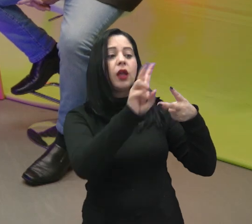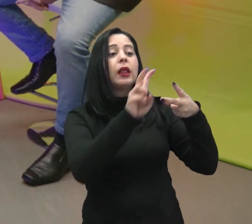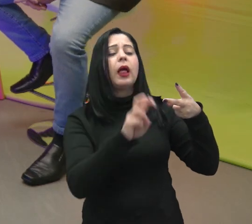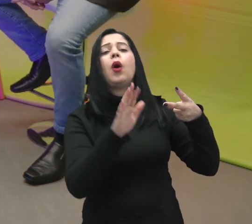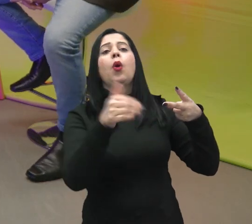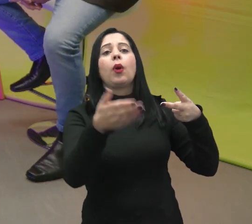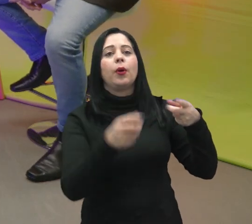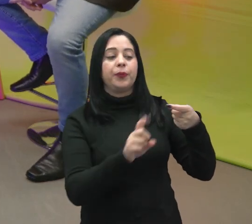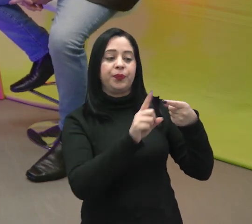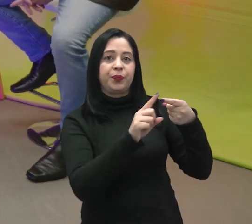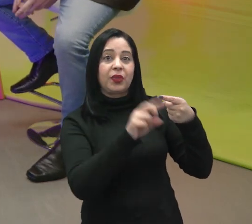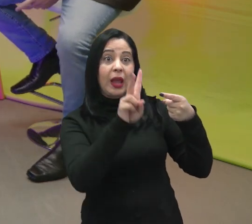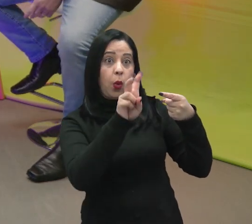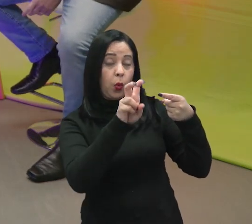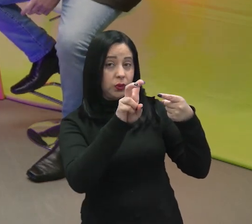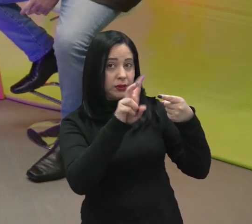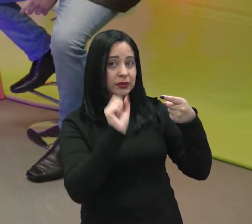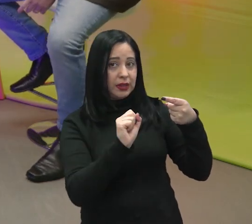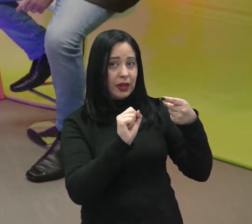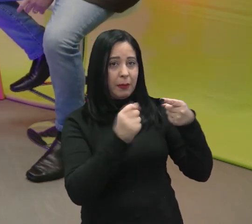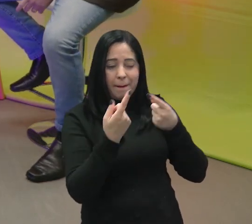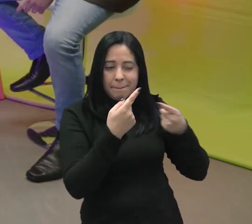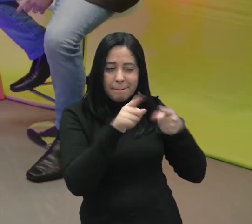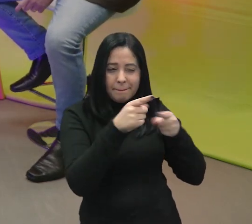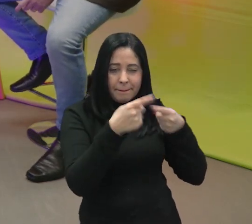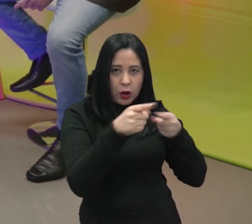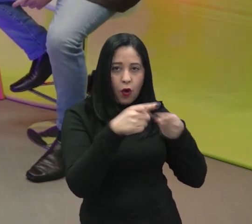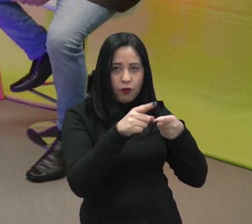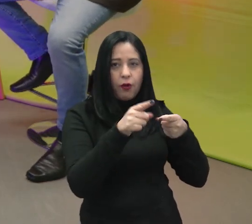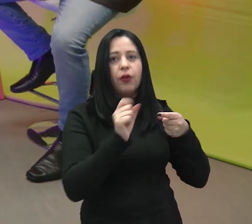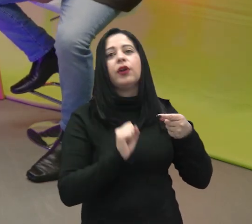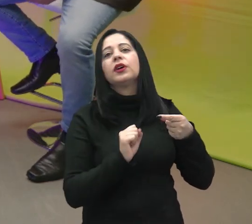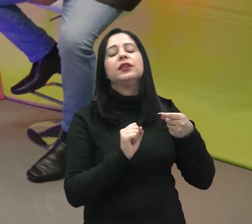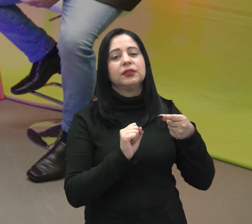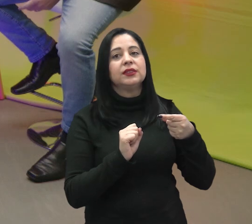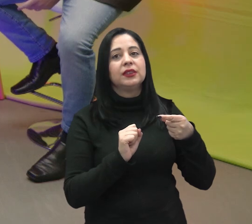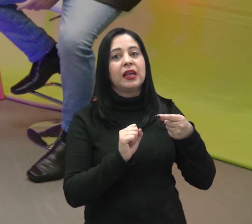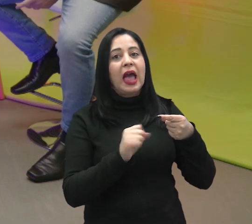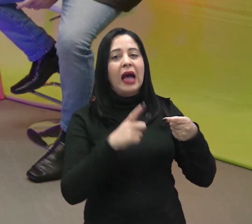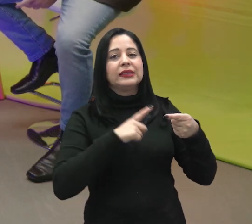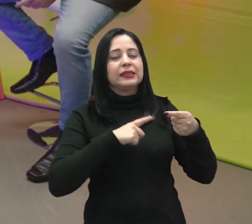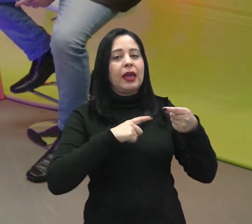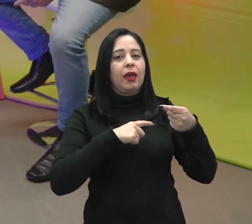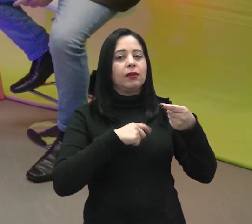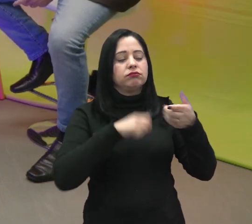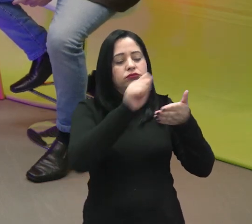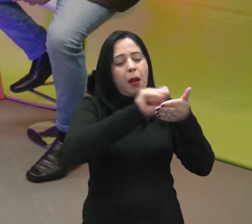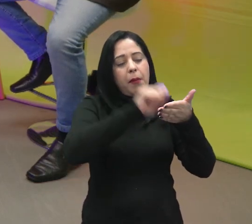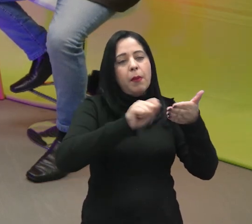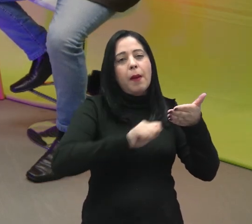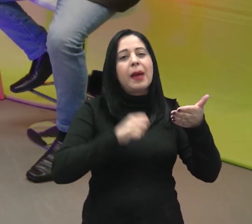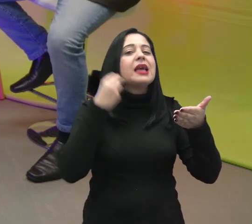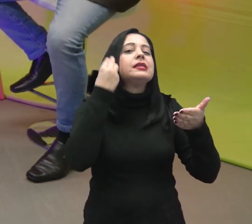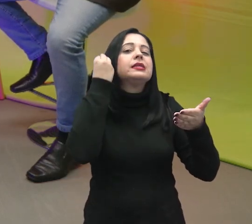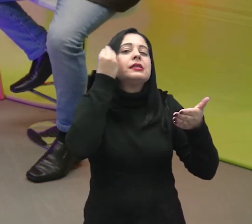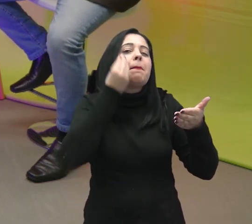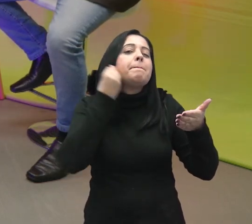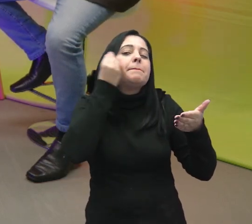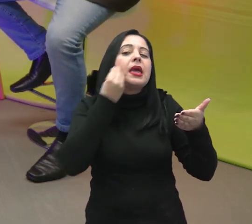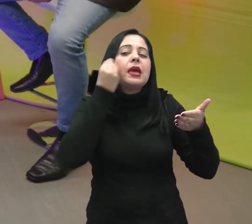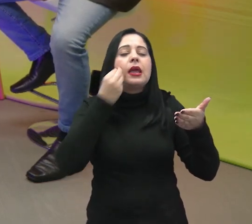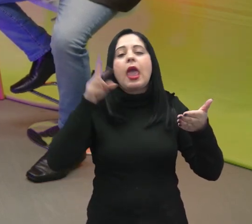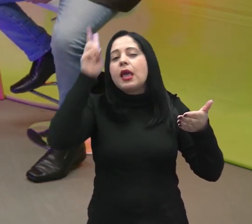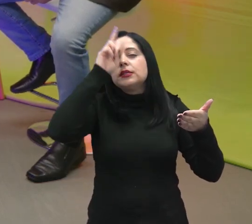para a gente, por favor. O primeiro é Provocações, do Pode Cornetar, que é a coletânea, são crônicas ao longo da